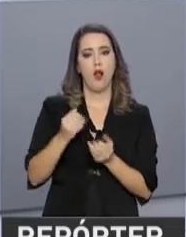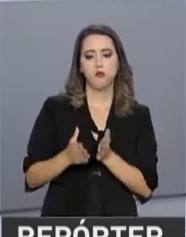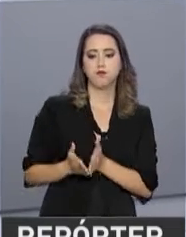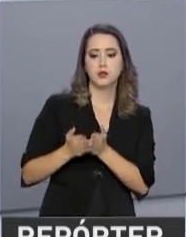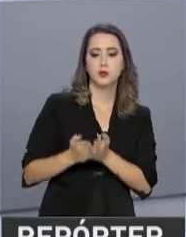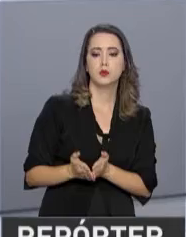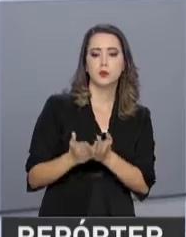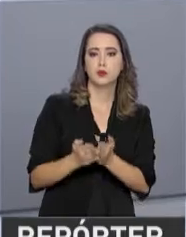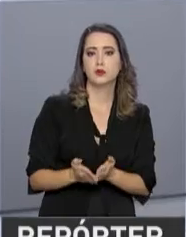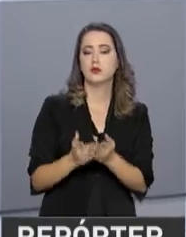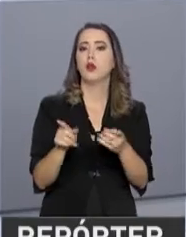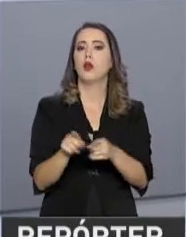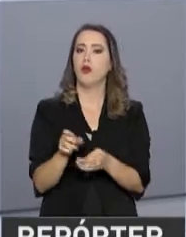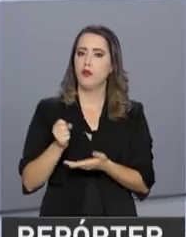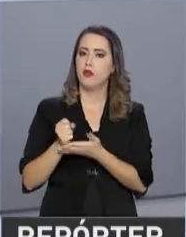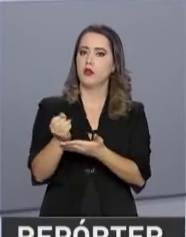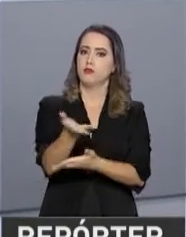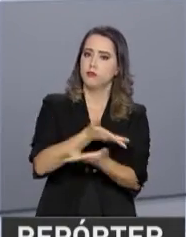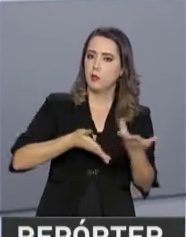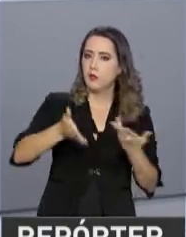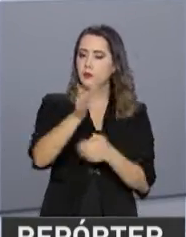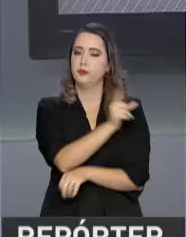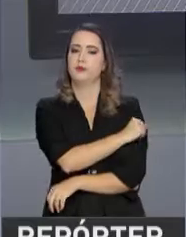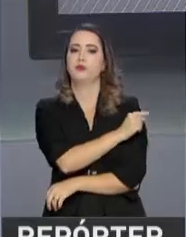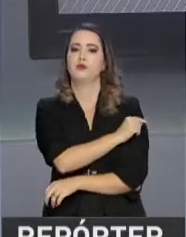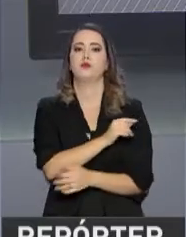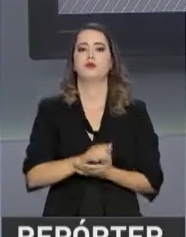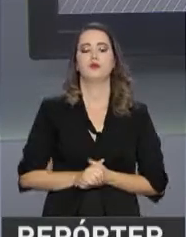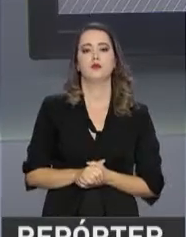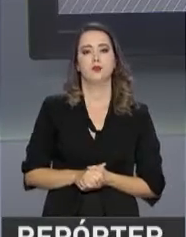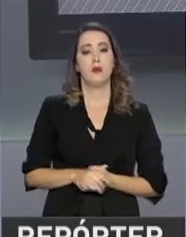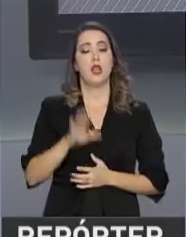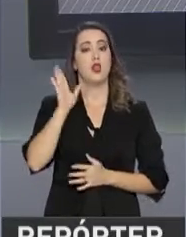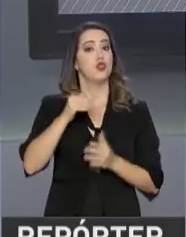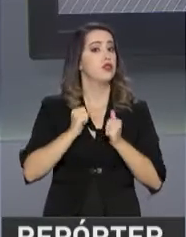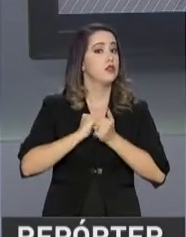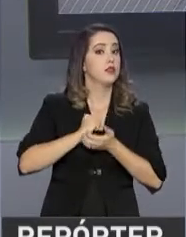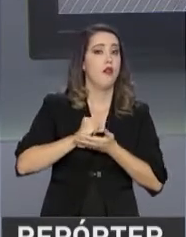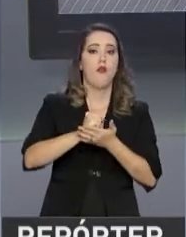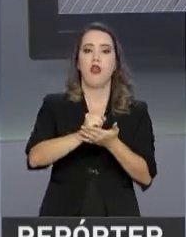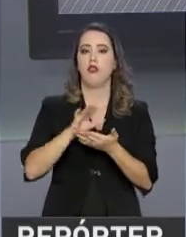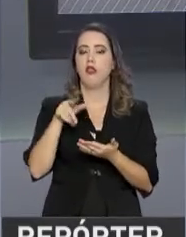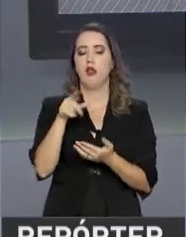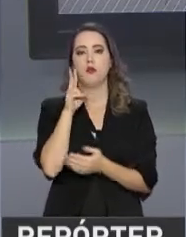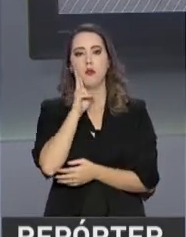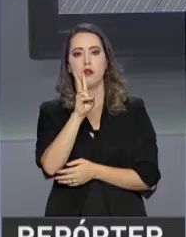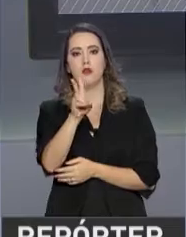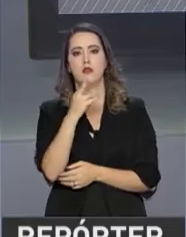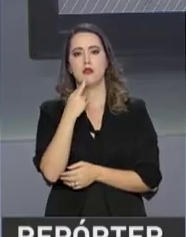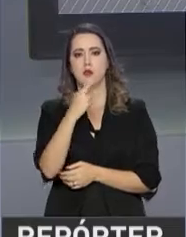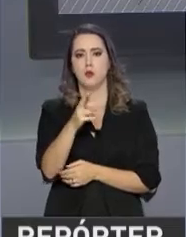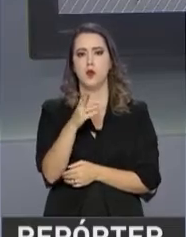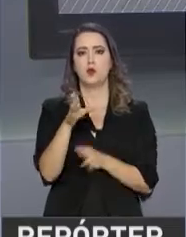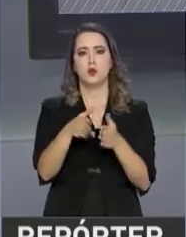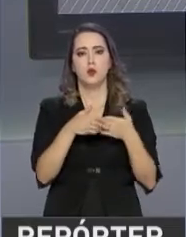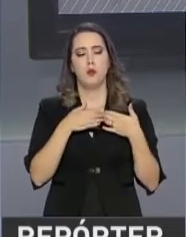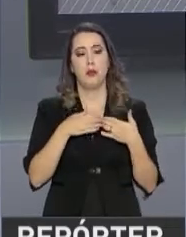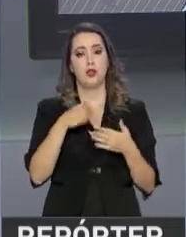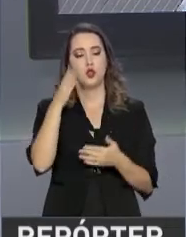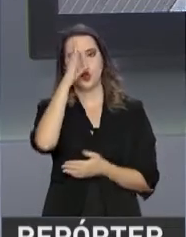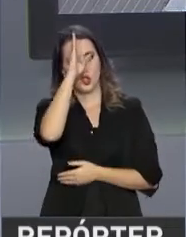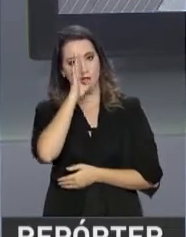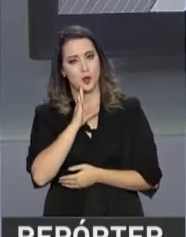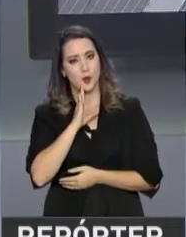ficarão disponíveis para a mobilização já estão disponíveis para consulta os resultados dos pedidos de isenção